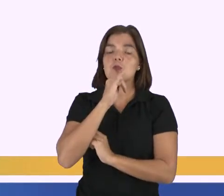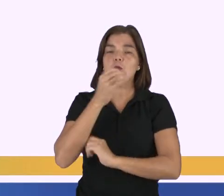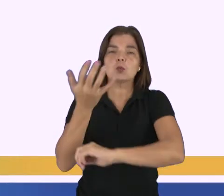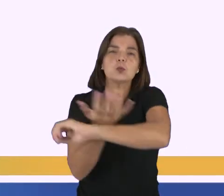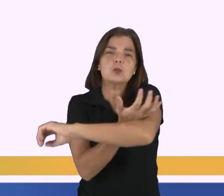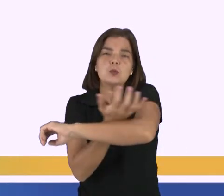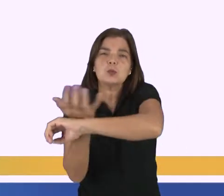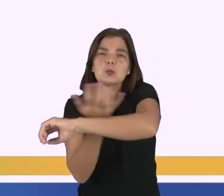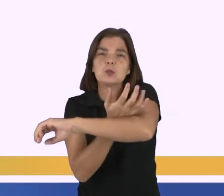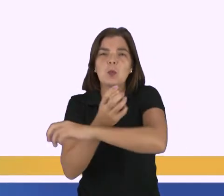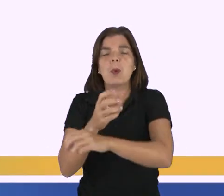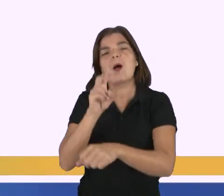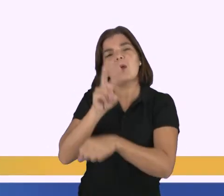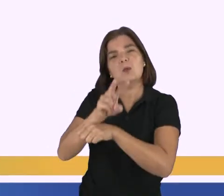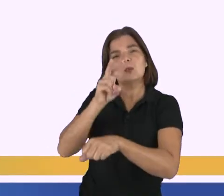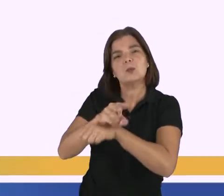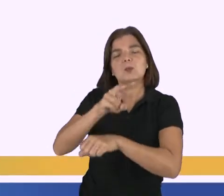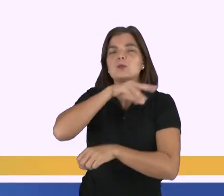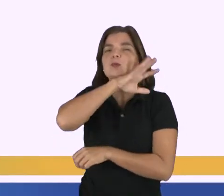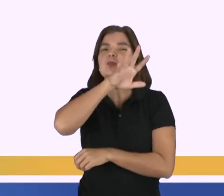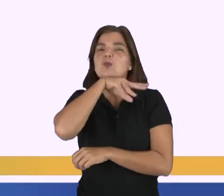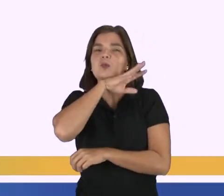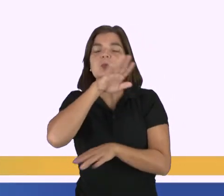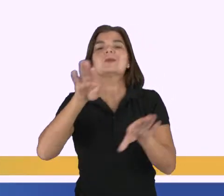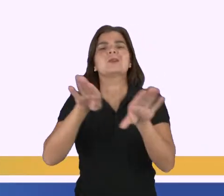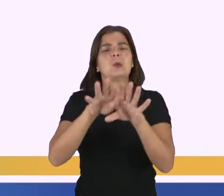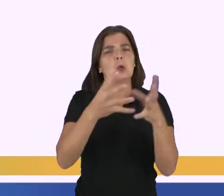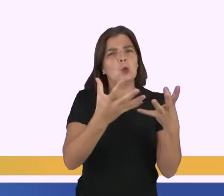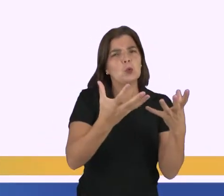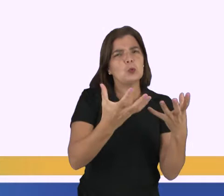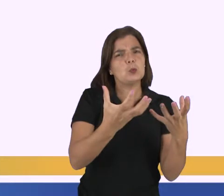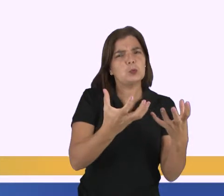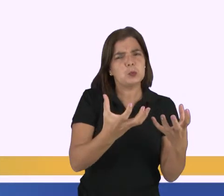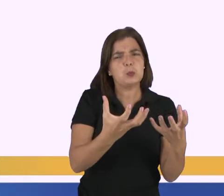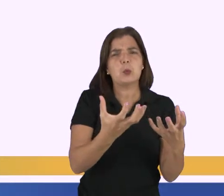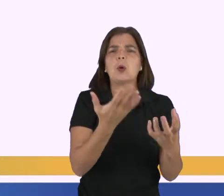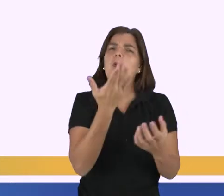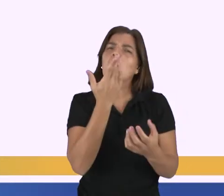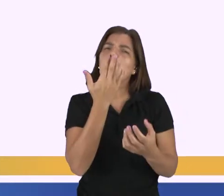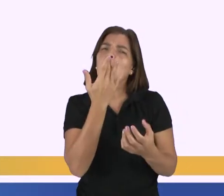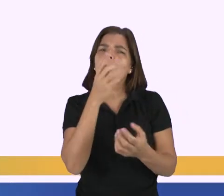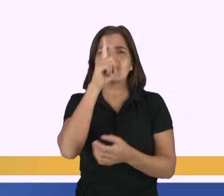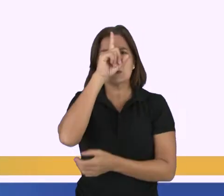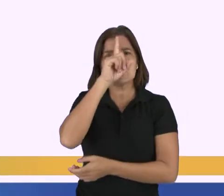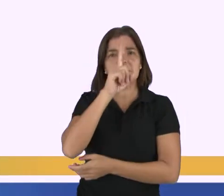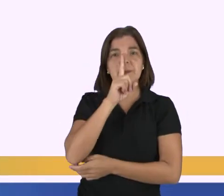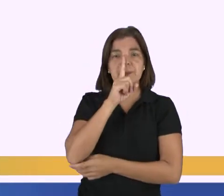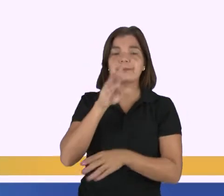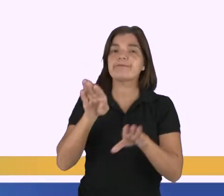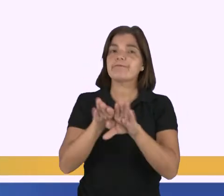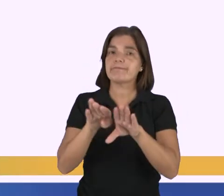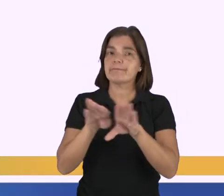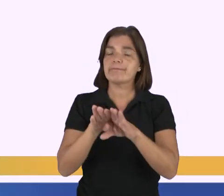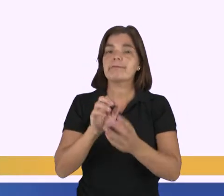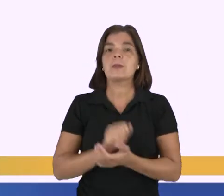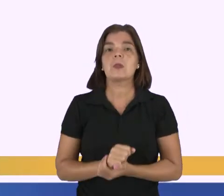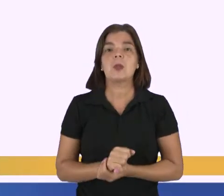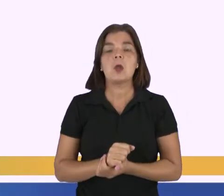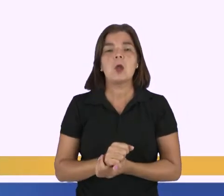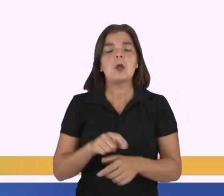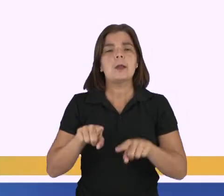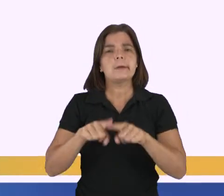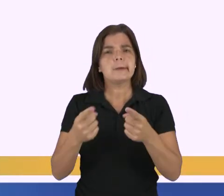campos para a criação de animais, ficam bastante castigadas, às vezes até com a coloração amarelada, né? E já quando chega